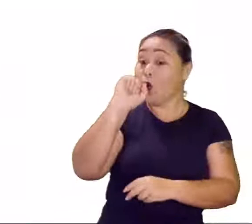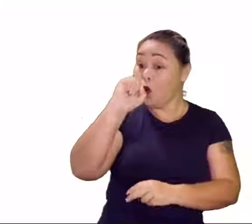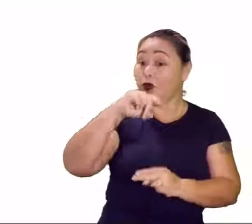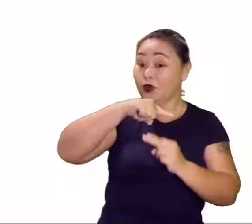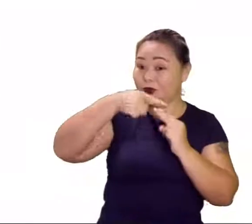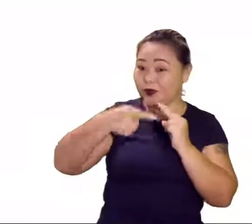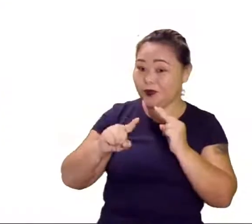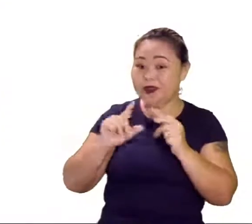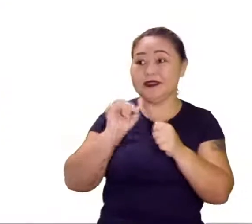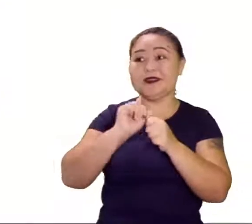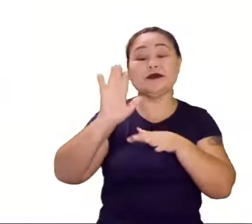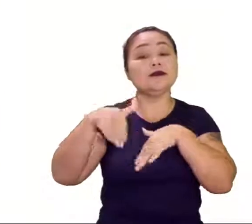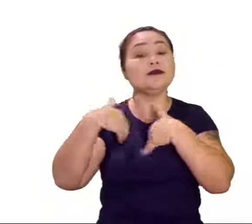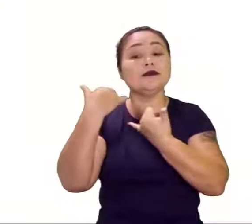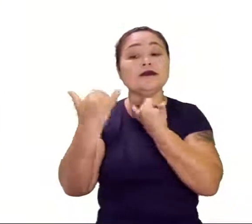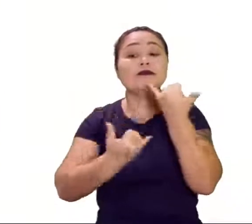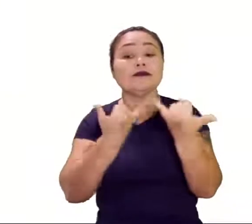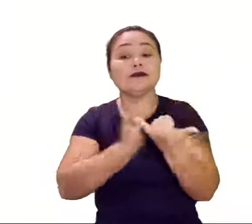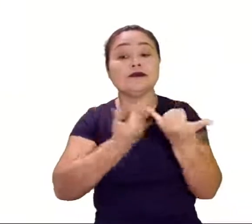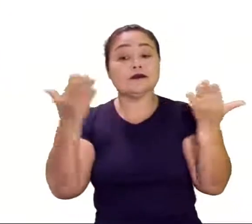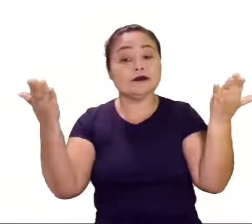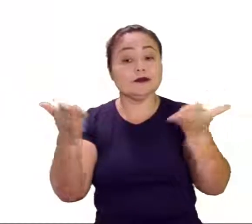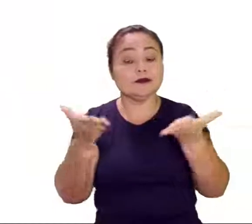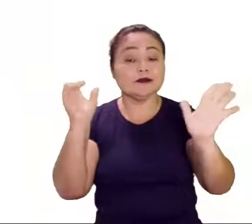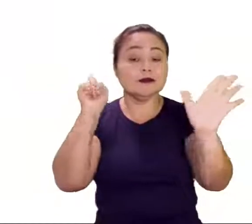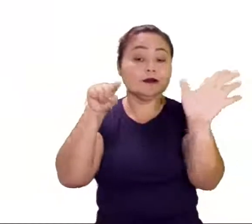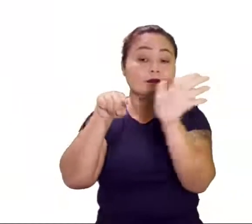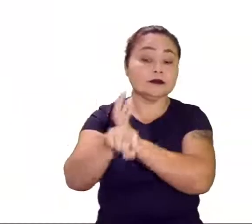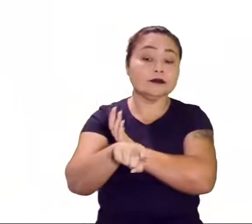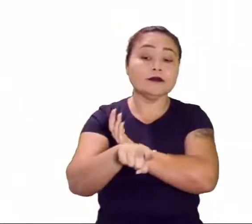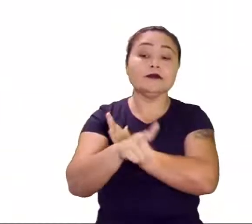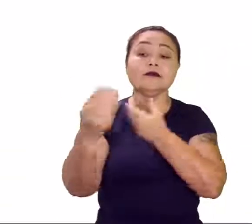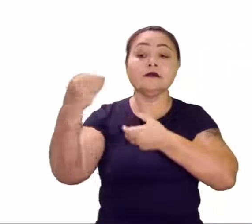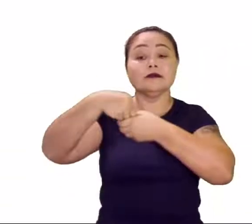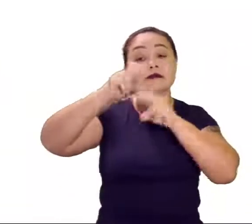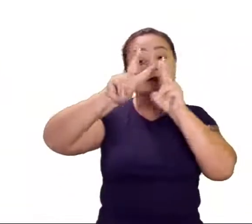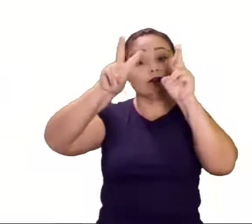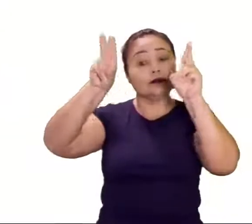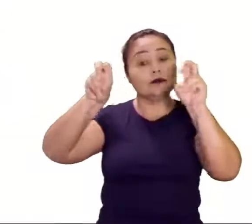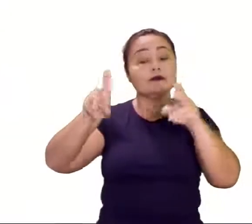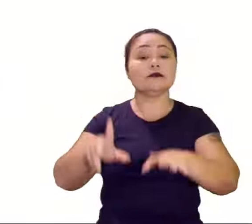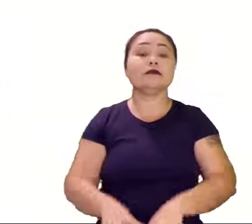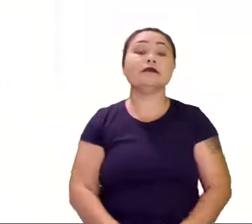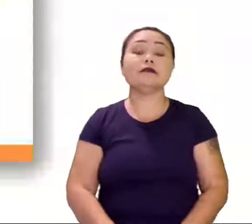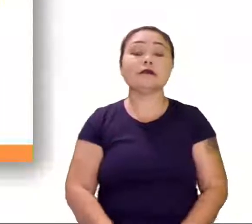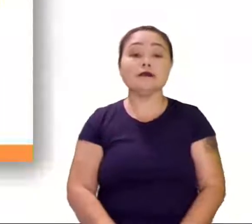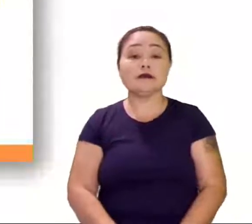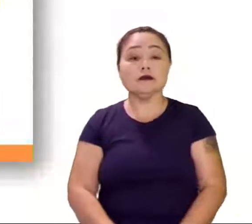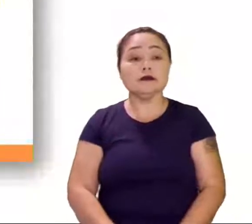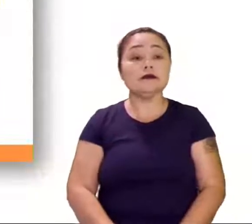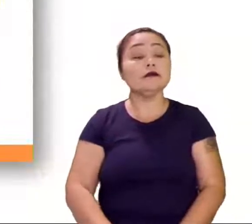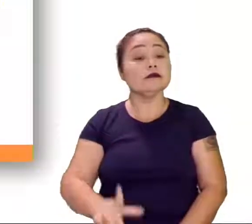No Brincando com os Números de hoje, a pergunta é dentro do assunto. Vamos ver.